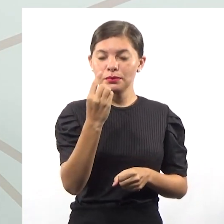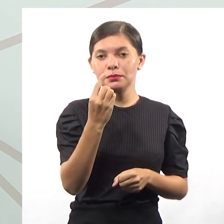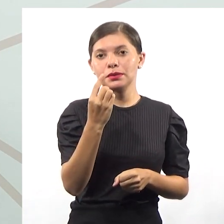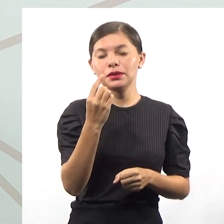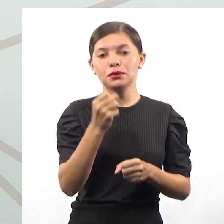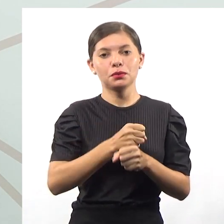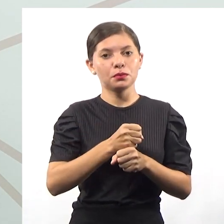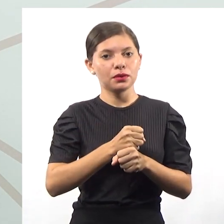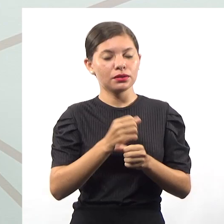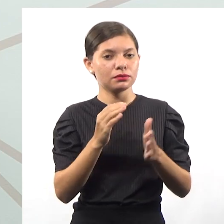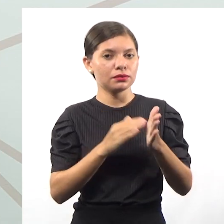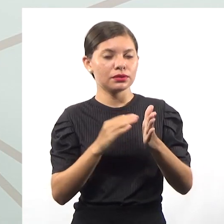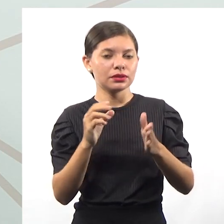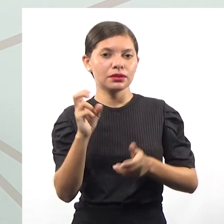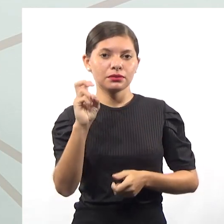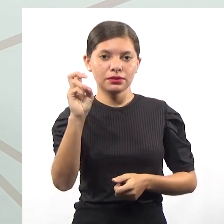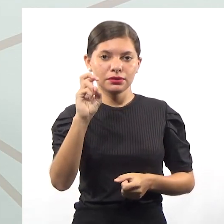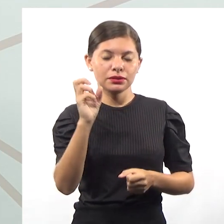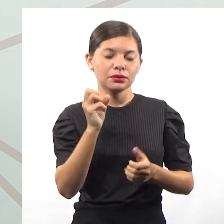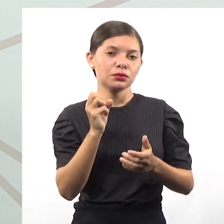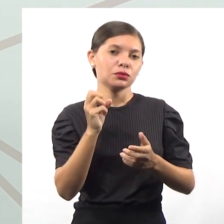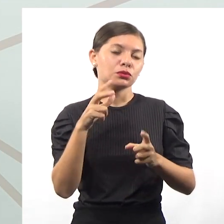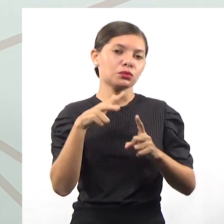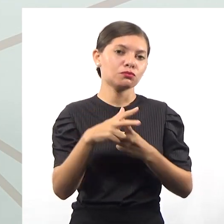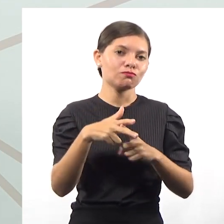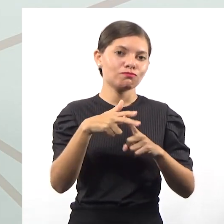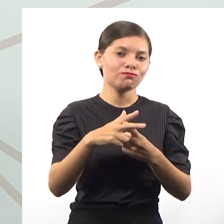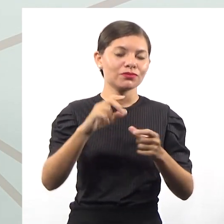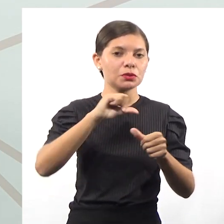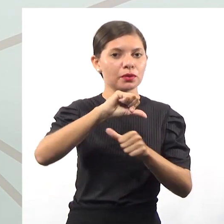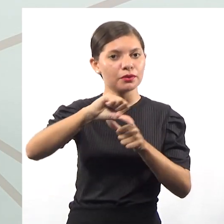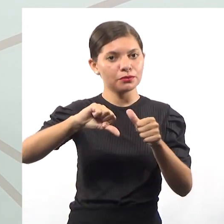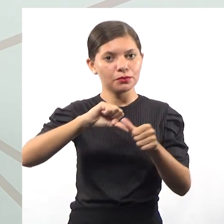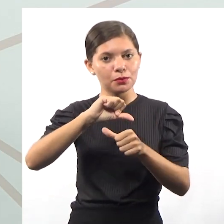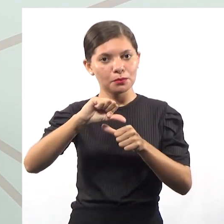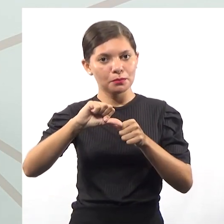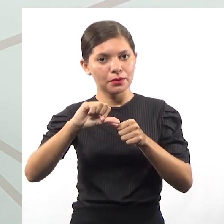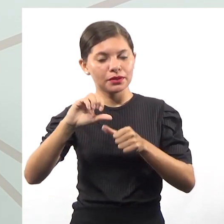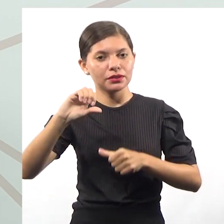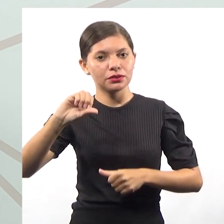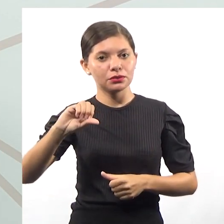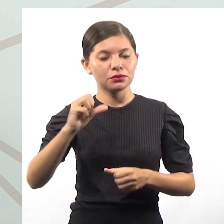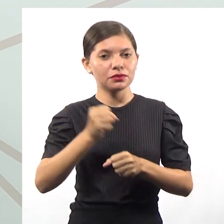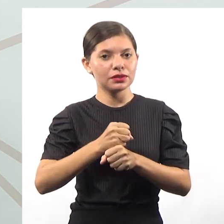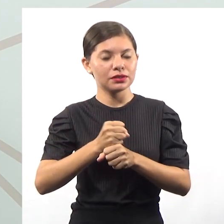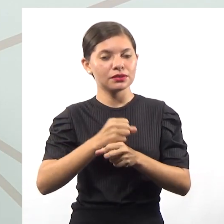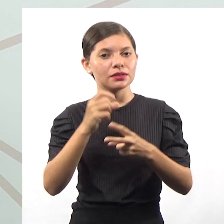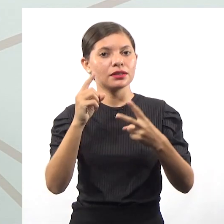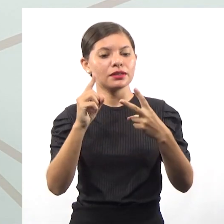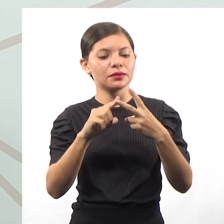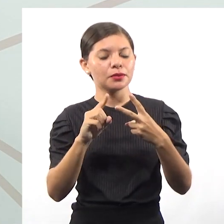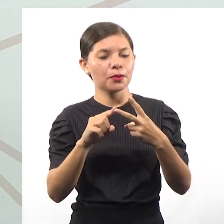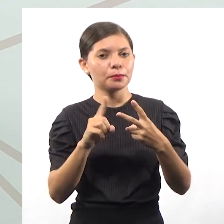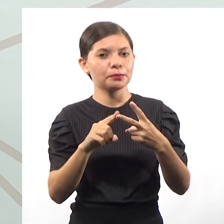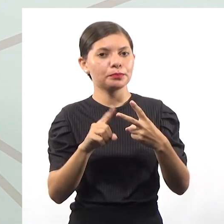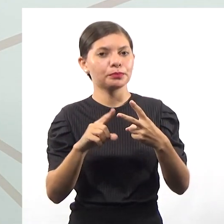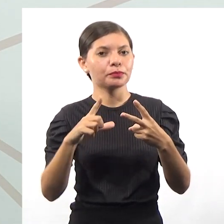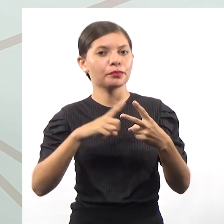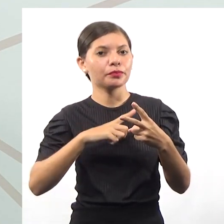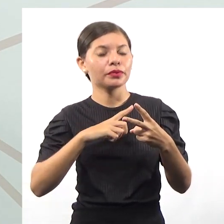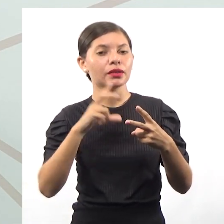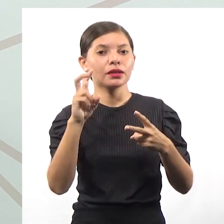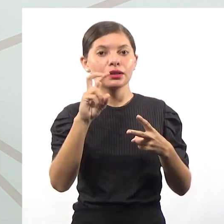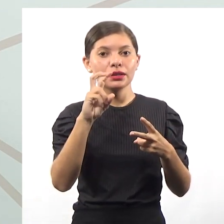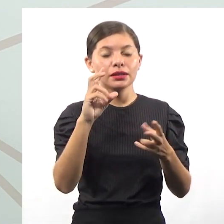ano até o 5º ano, com a reforma do ensino fundamental de 9 anos. E a etapa 2, que vai ser